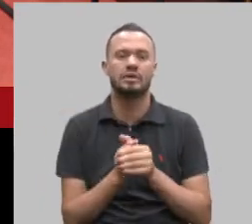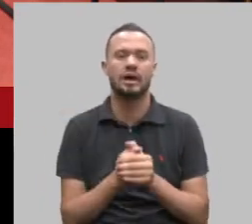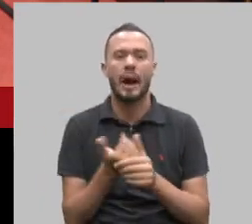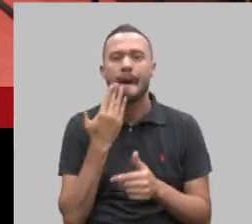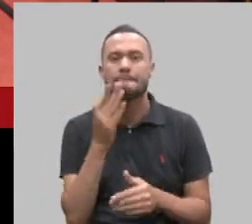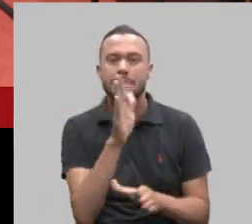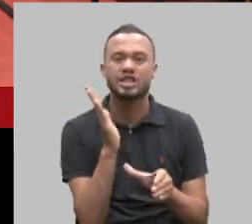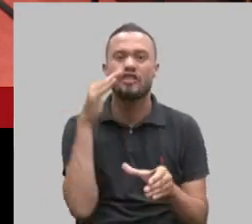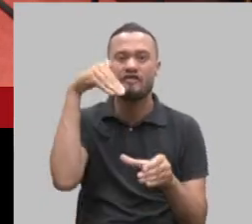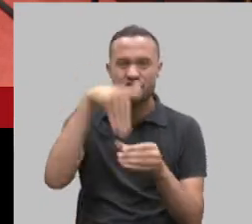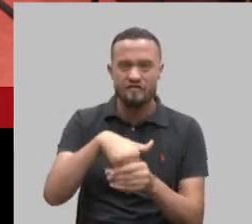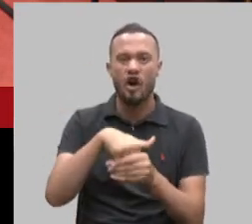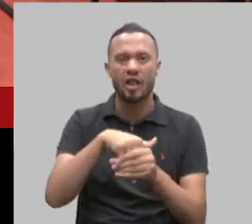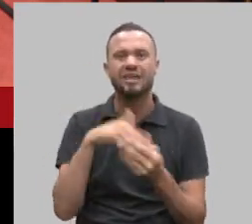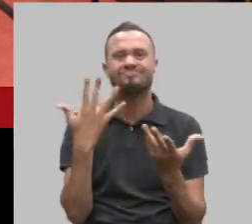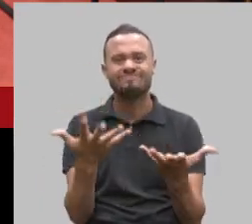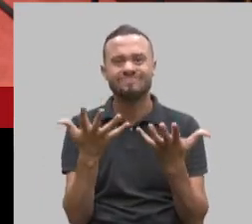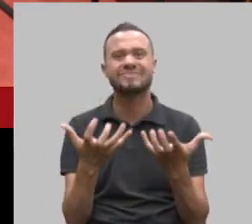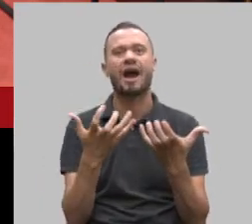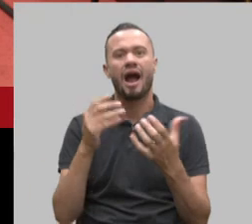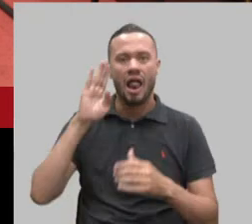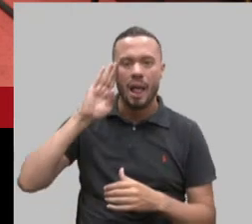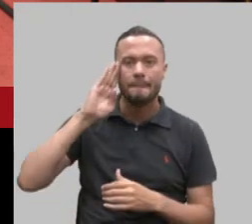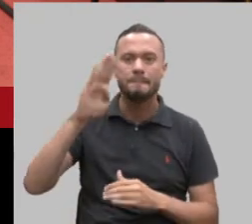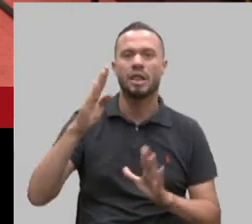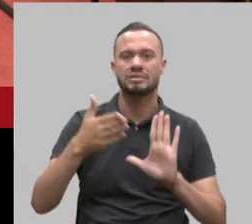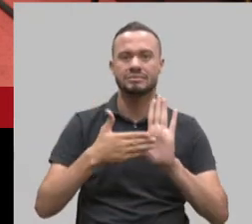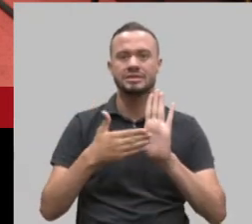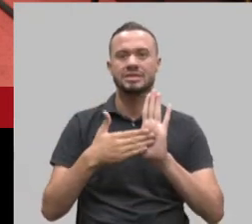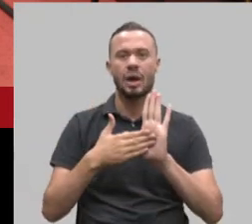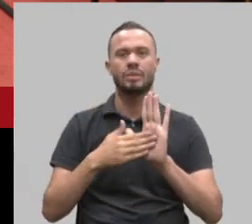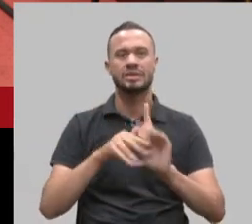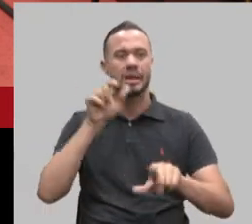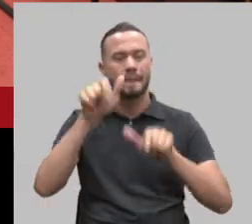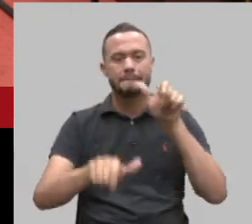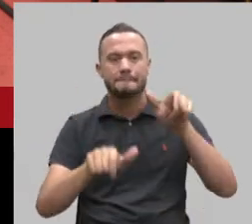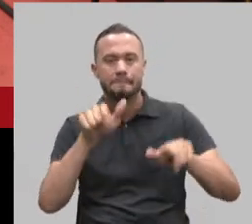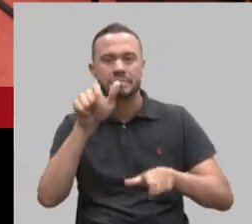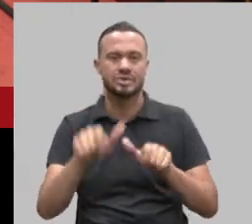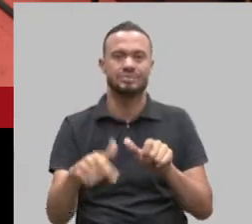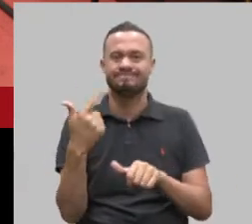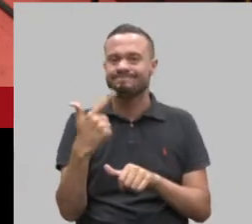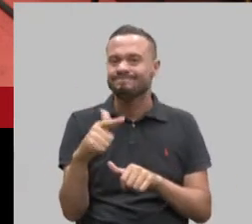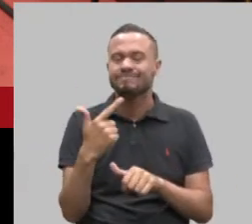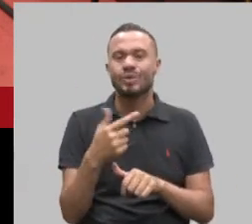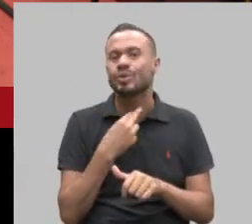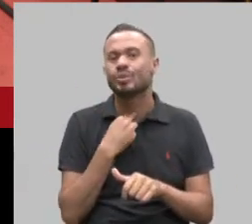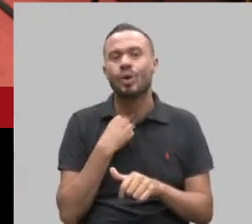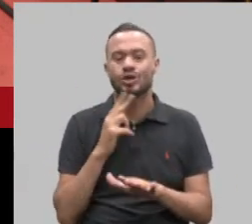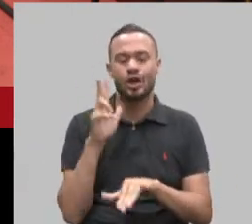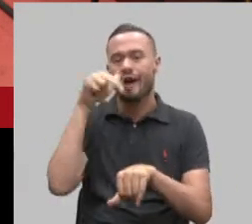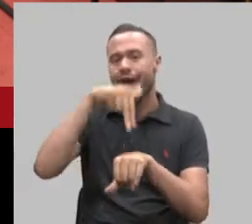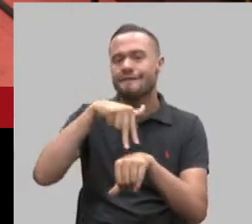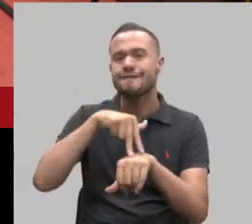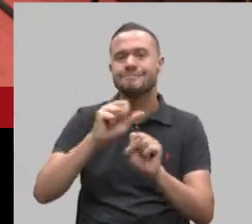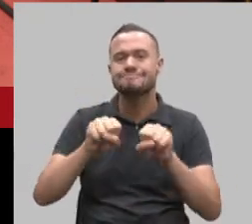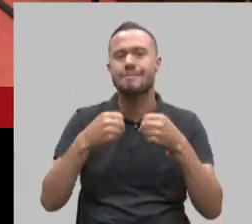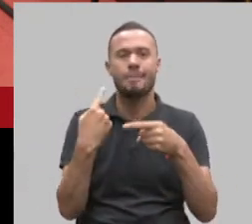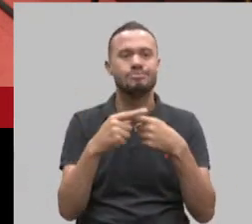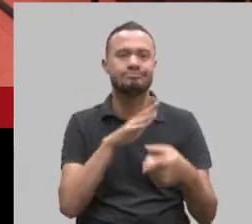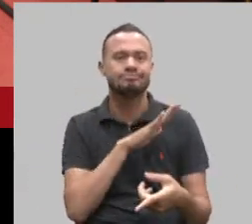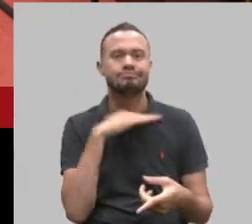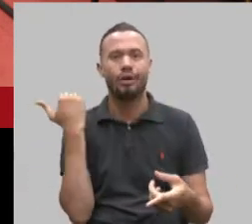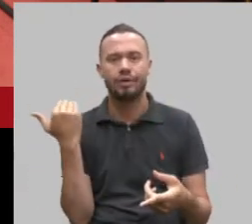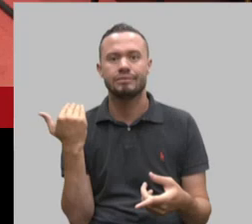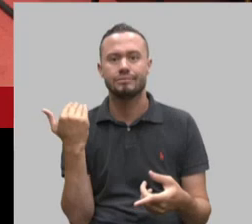pessoas pessoas que vocês priorizem ess essa proposta por essas pessoas que não tiveram o poder de fala de vir aqui defender a própria saúde mental porque elas